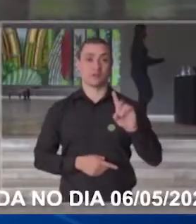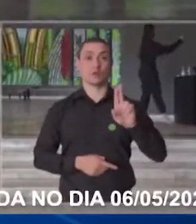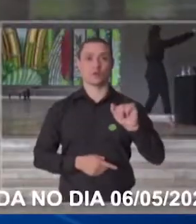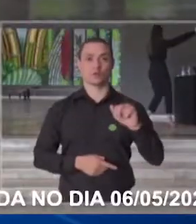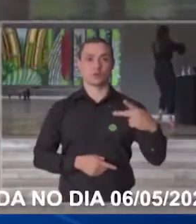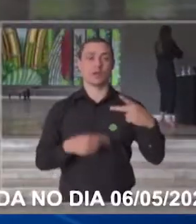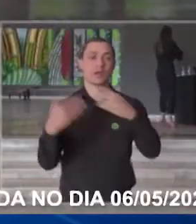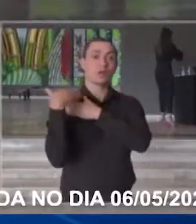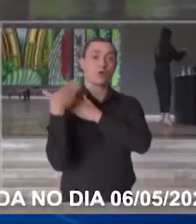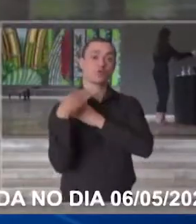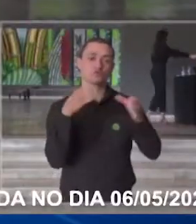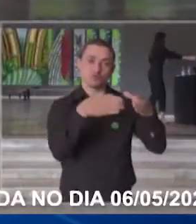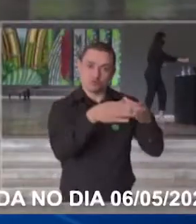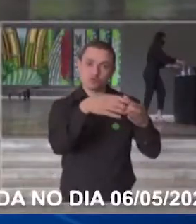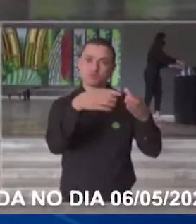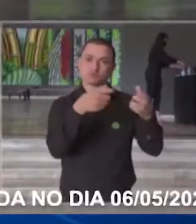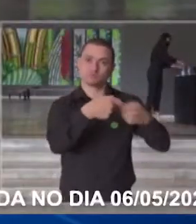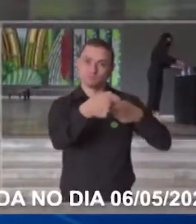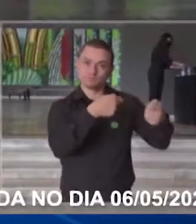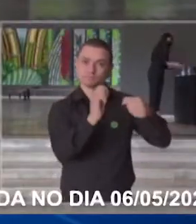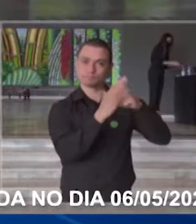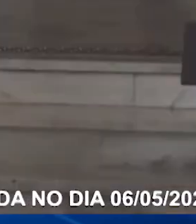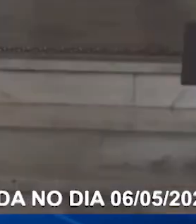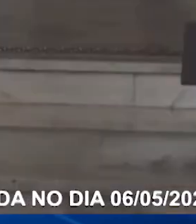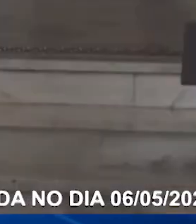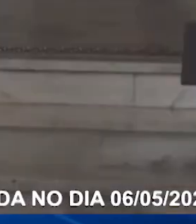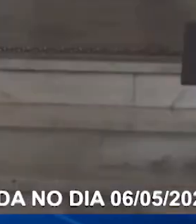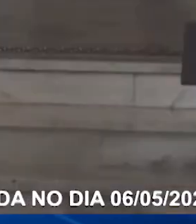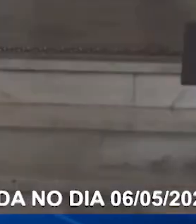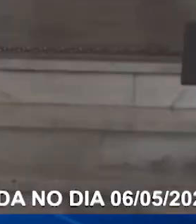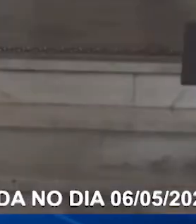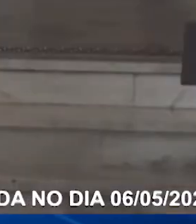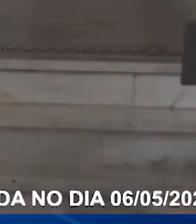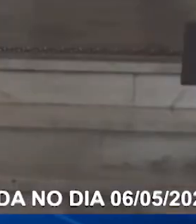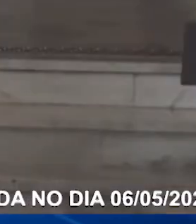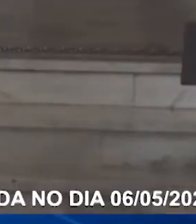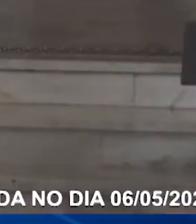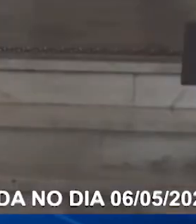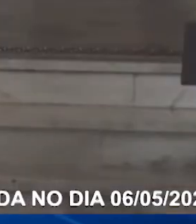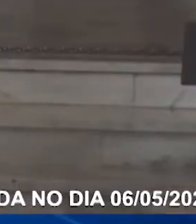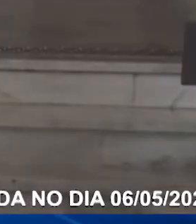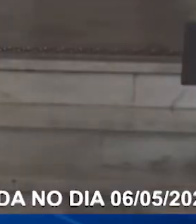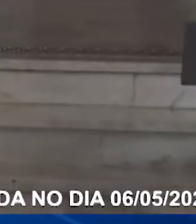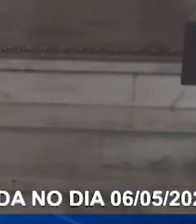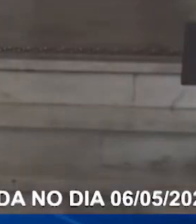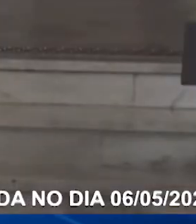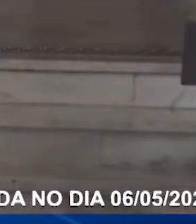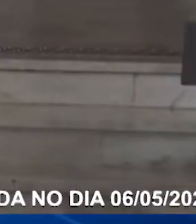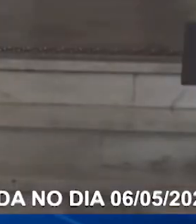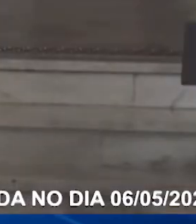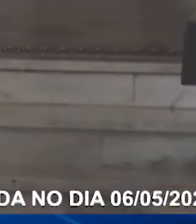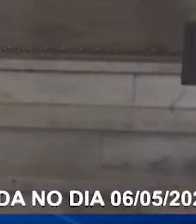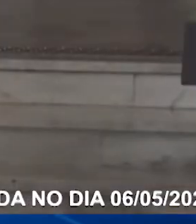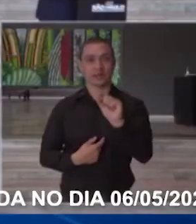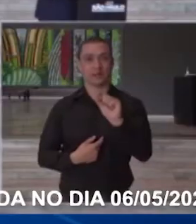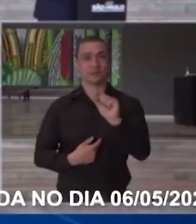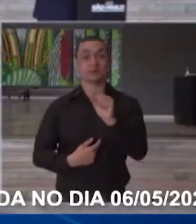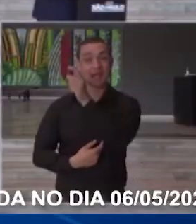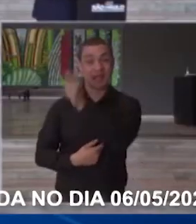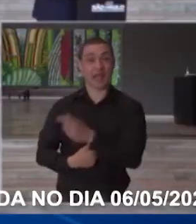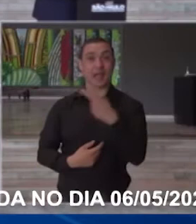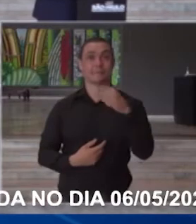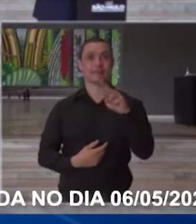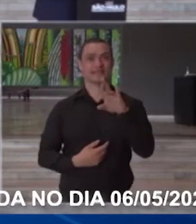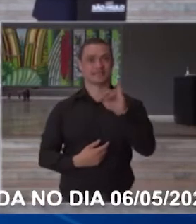discutir o tema o governo do estado criou o conselho municipalista para propor futuras medidas de flexibilização da quarentena